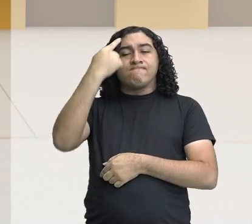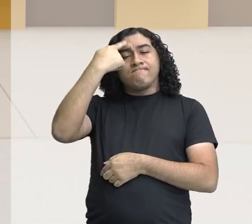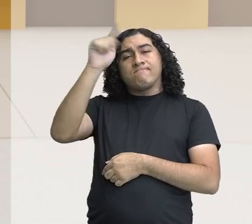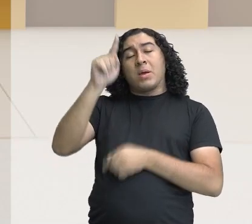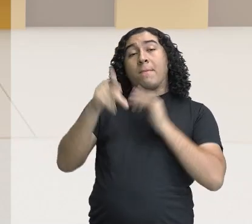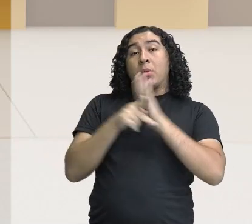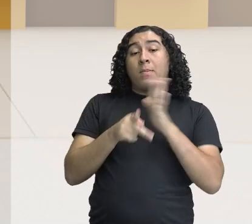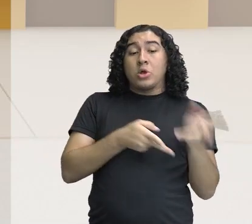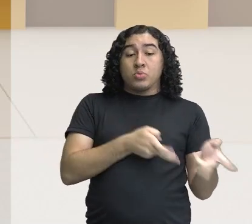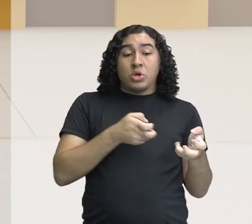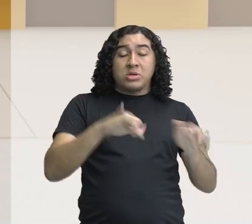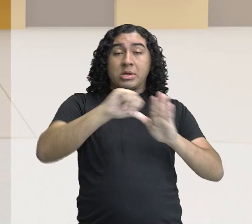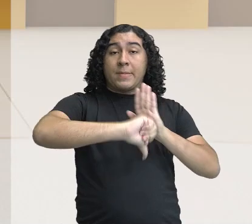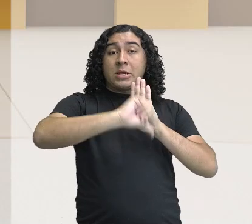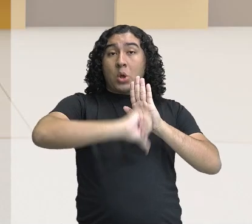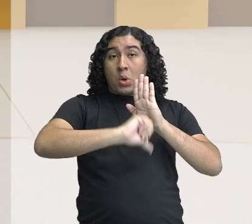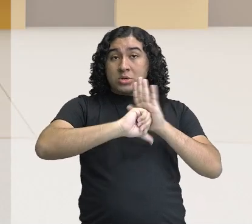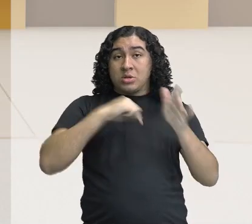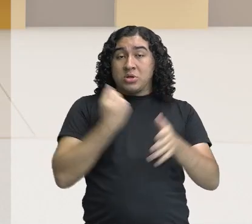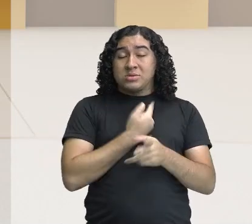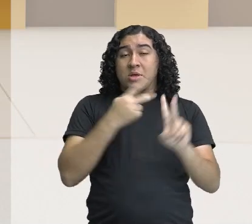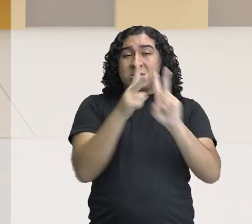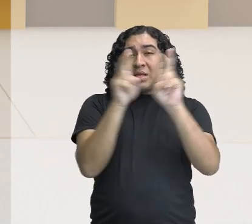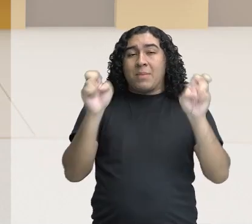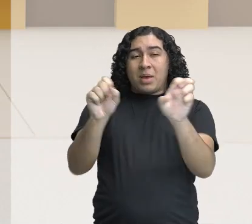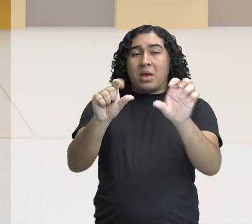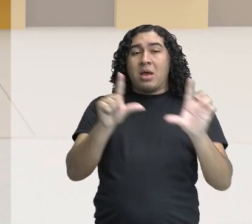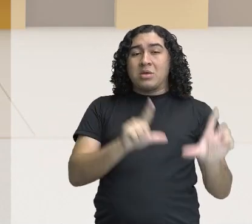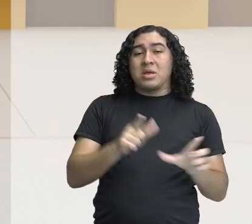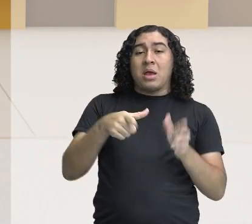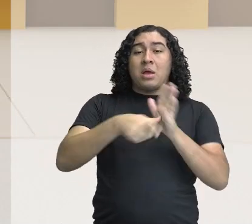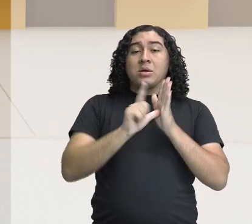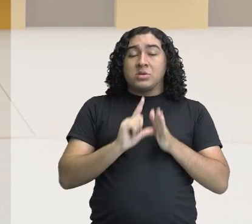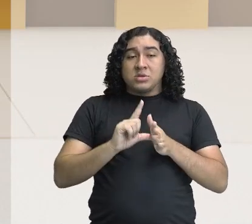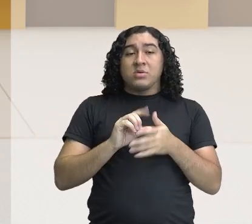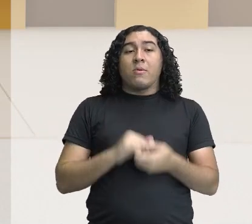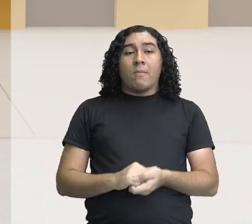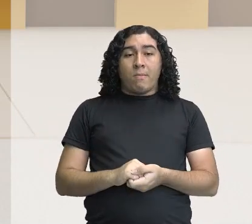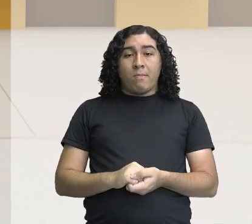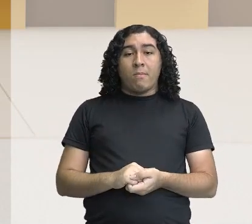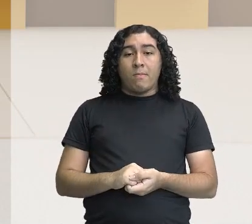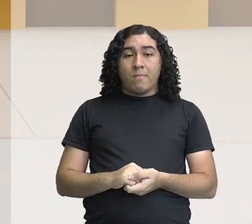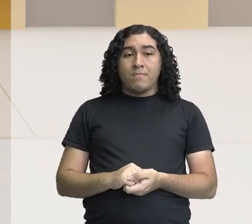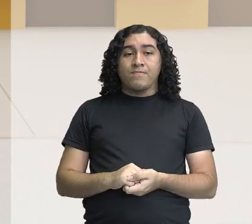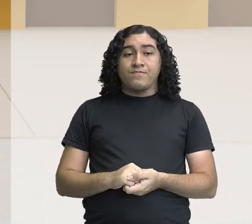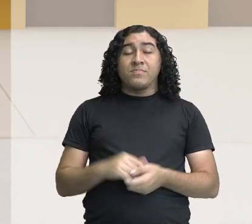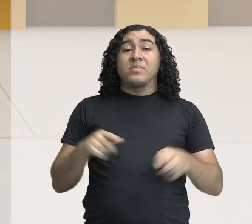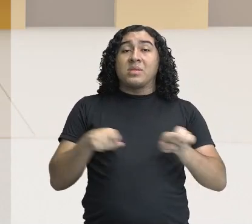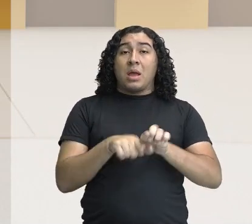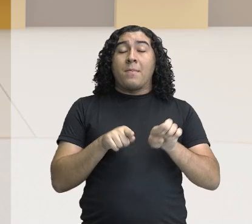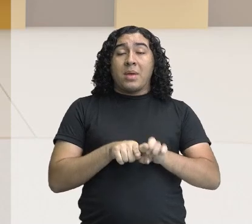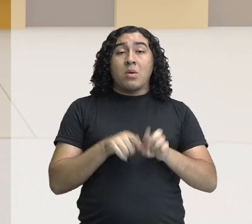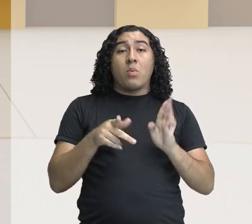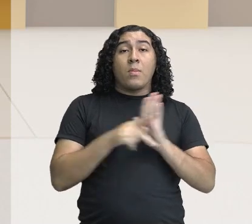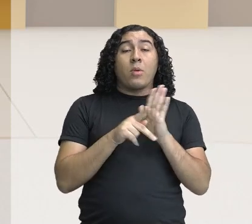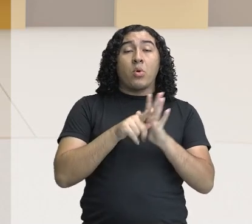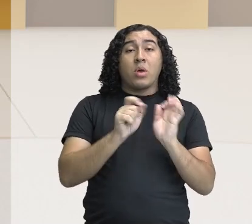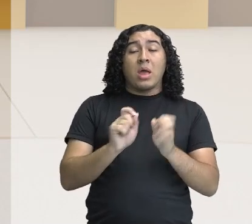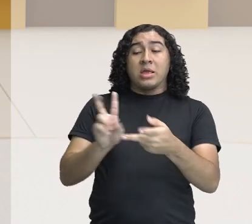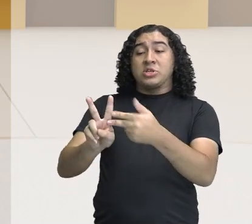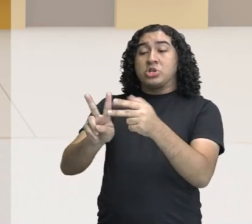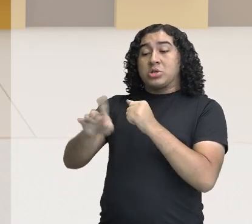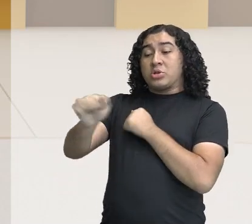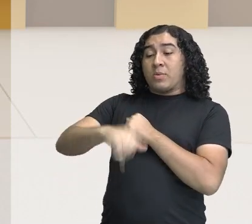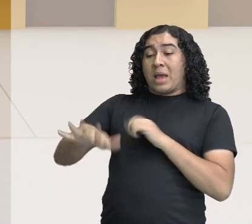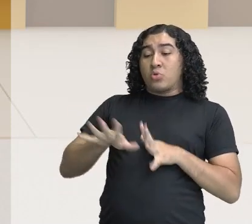ilegal também, que nós estávamos falando na cartela anterior, aqui com vocês, né? E também na invasão das terras indígenas, nesse sentido, né?